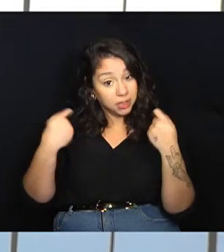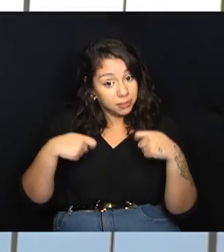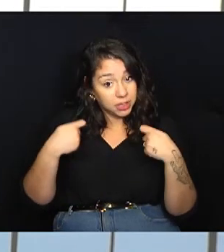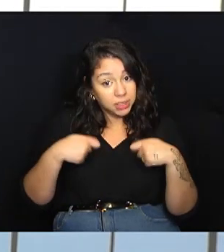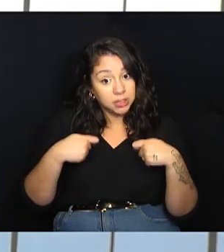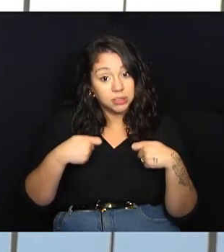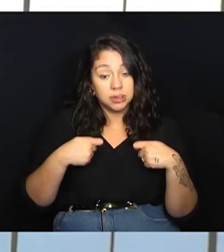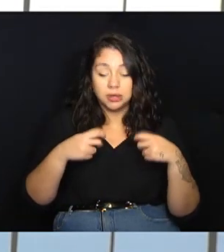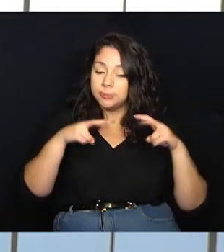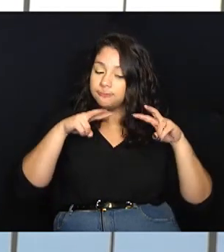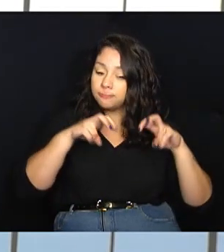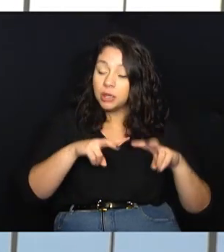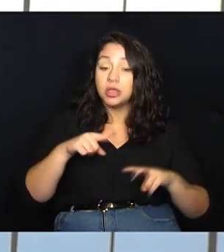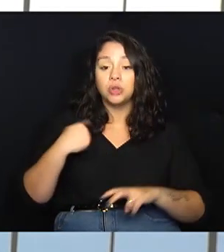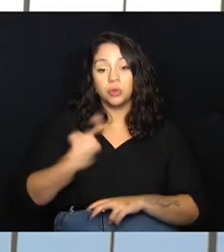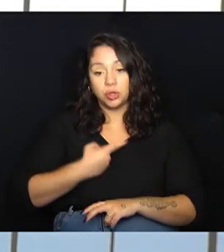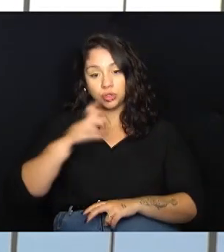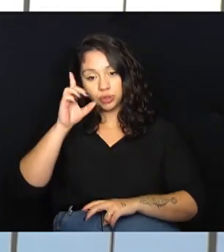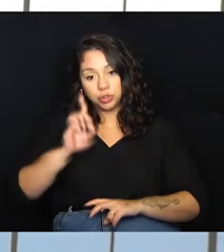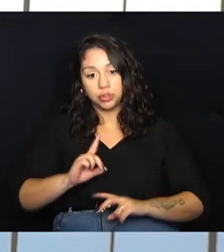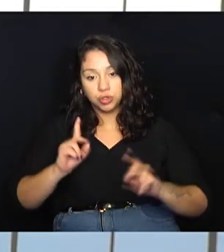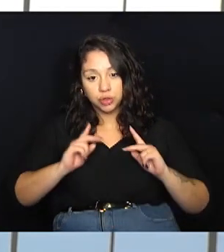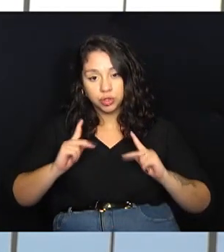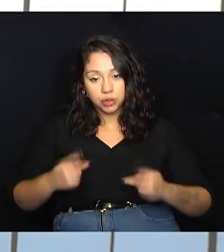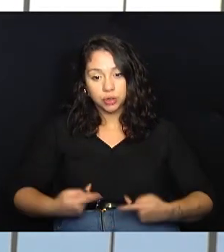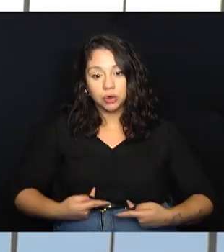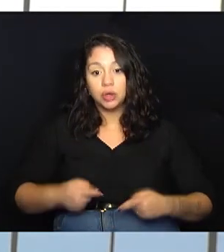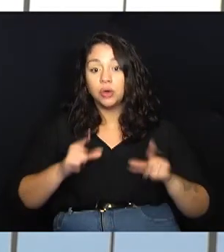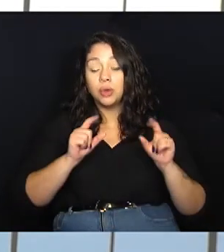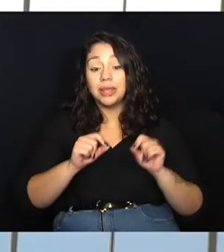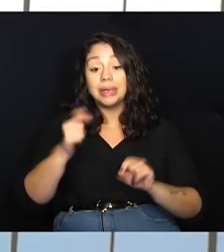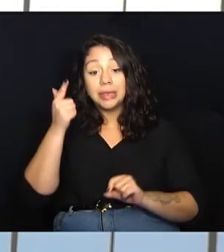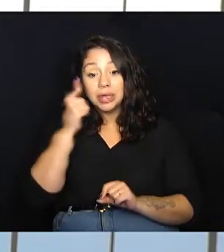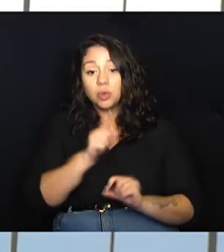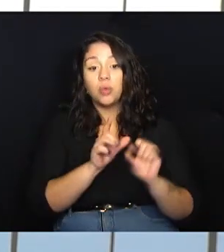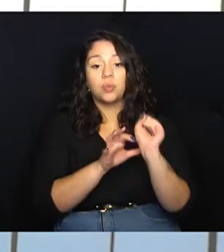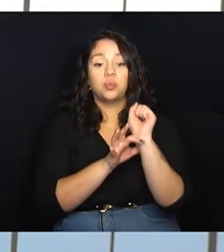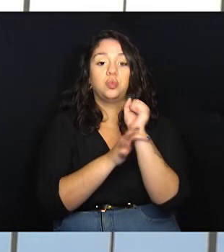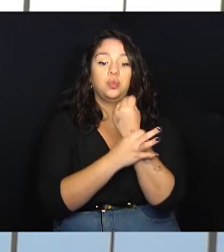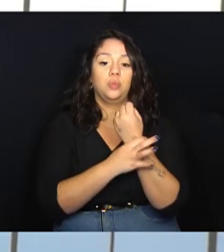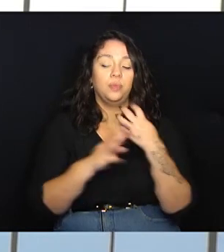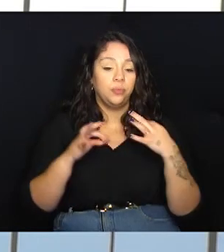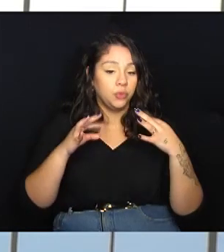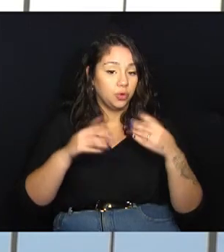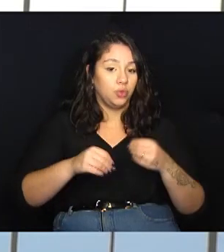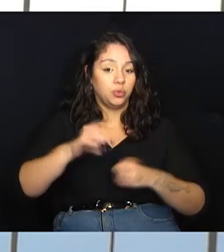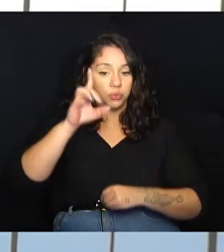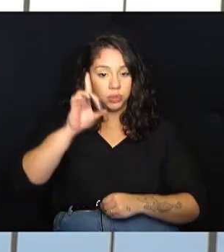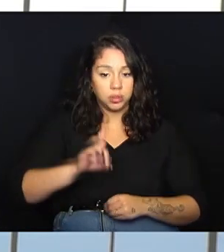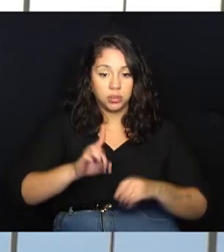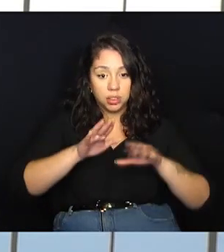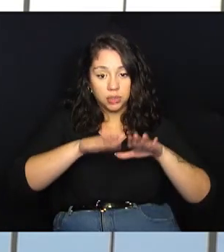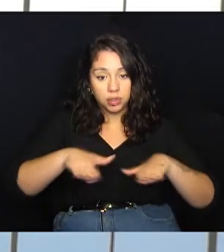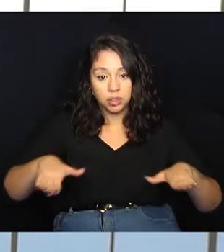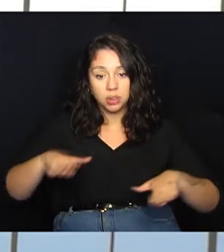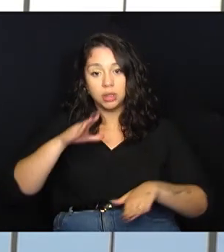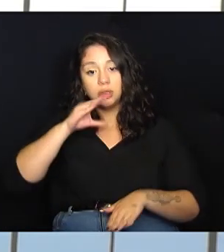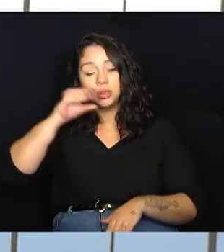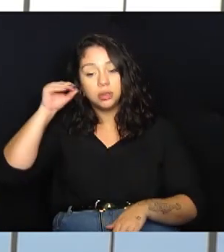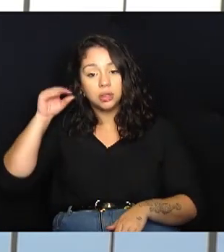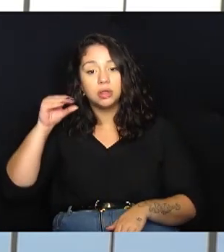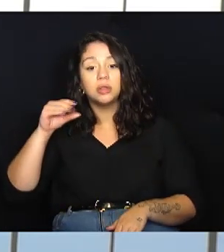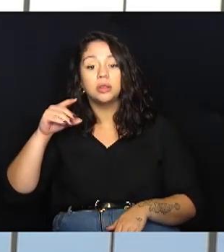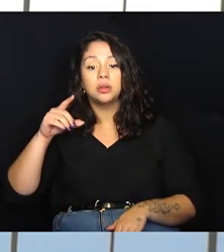né? E nós, os direitos humanos, vemos para a gente justamente conseguir garantir que todos os direitos da criança, do adolescente,